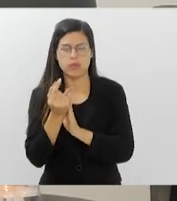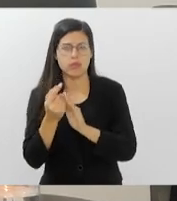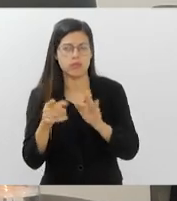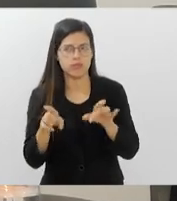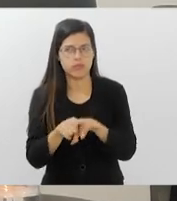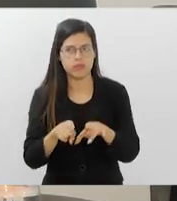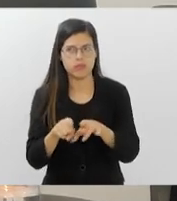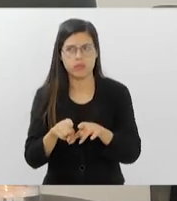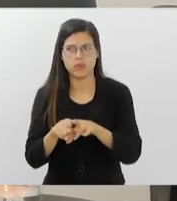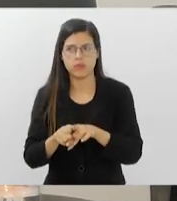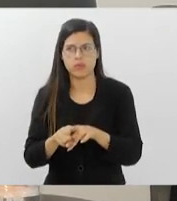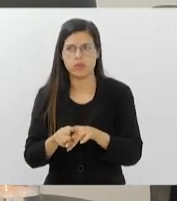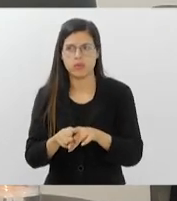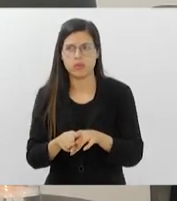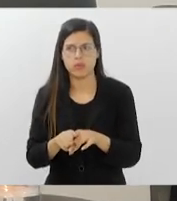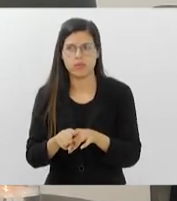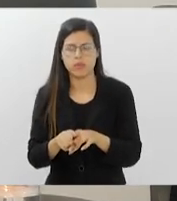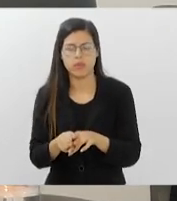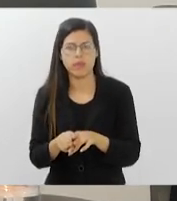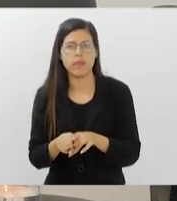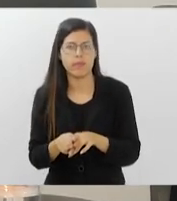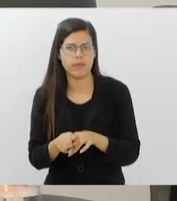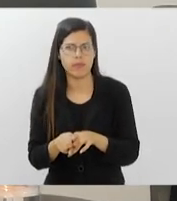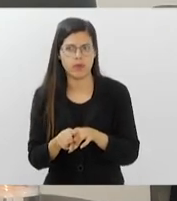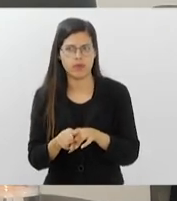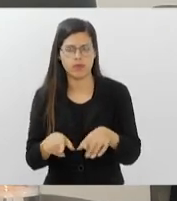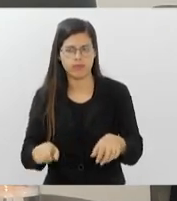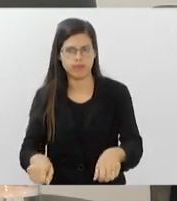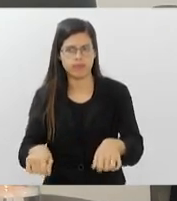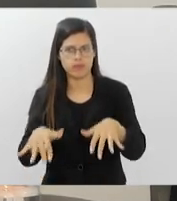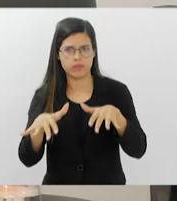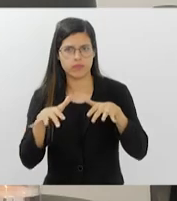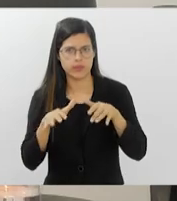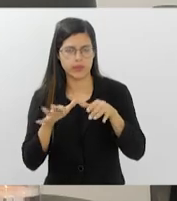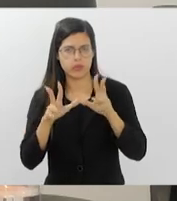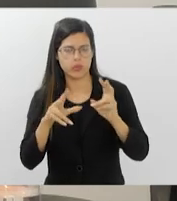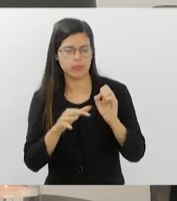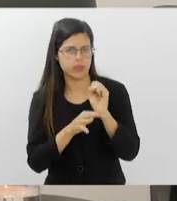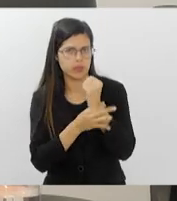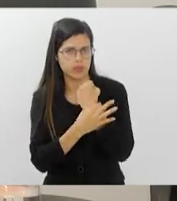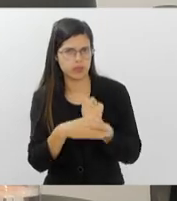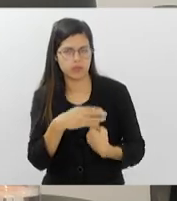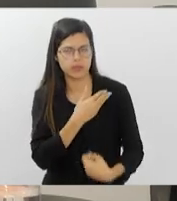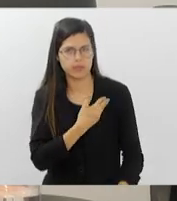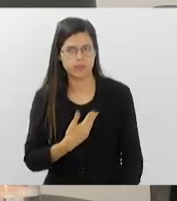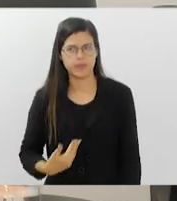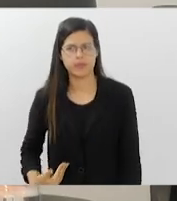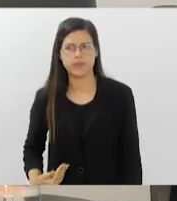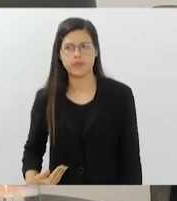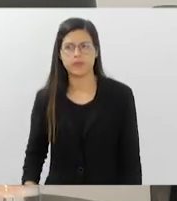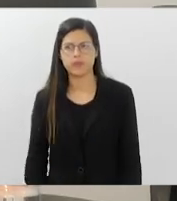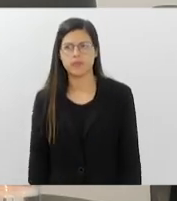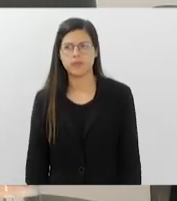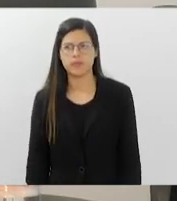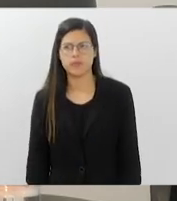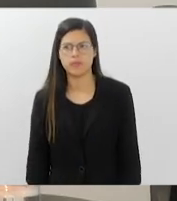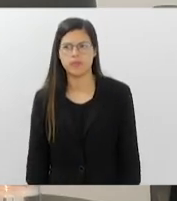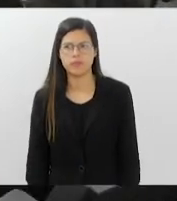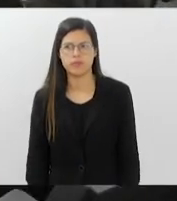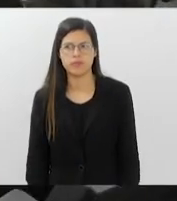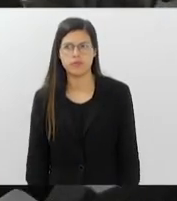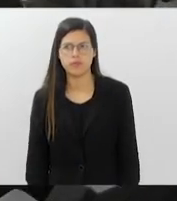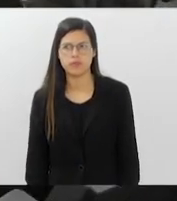também terminando lá a audiência da eh Segurança Pública então eu pois